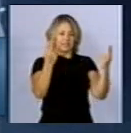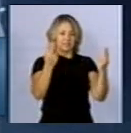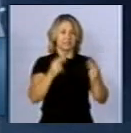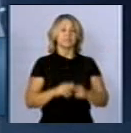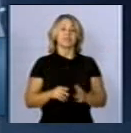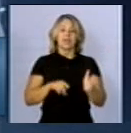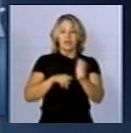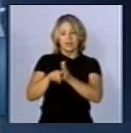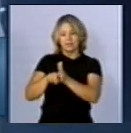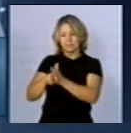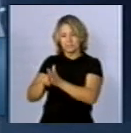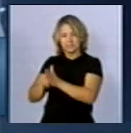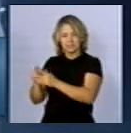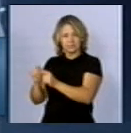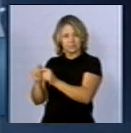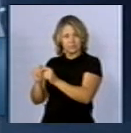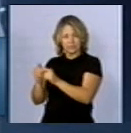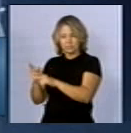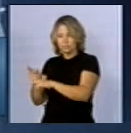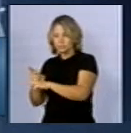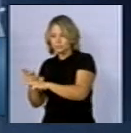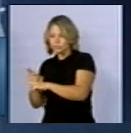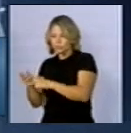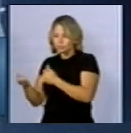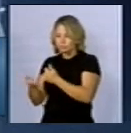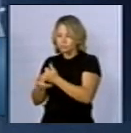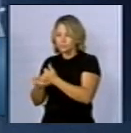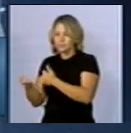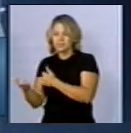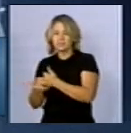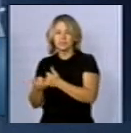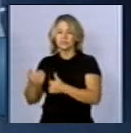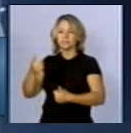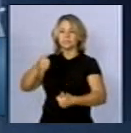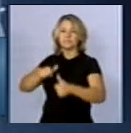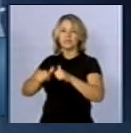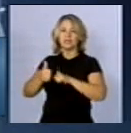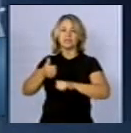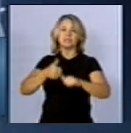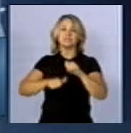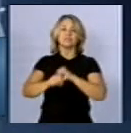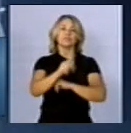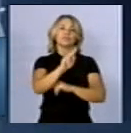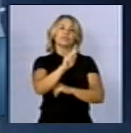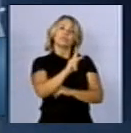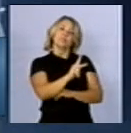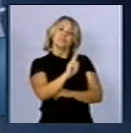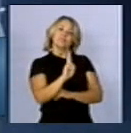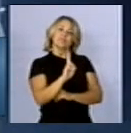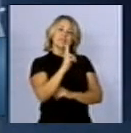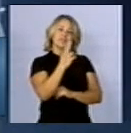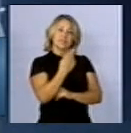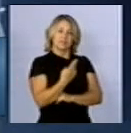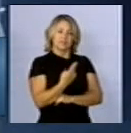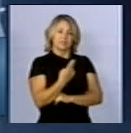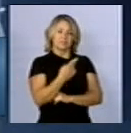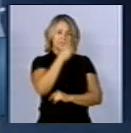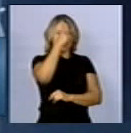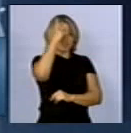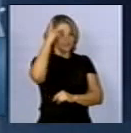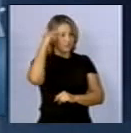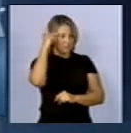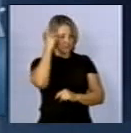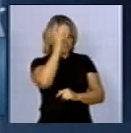a pesquisa ela buscou ela baseou na avaliação do PH da das